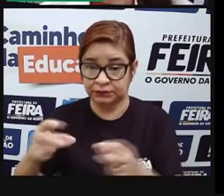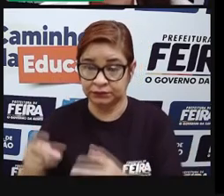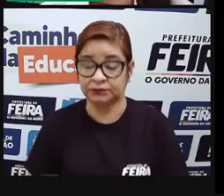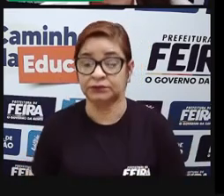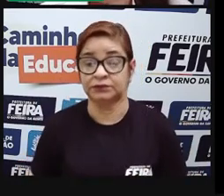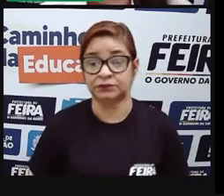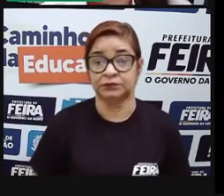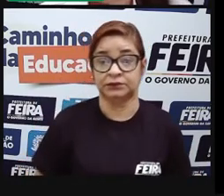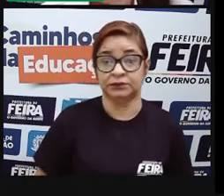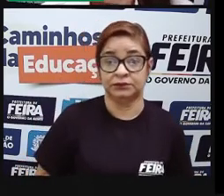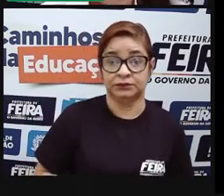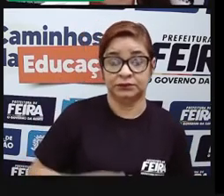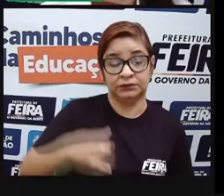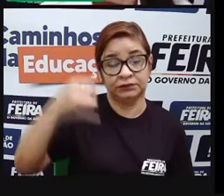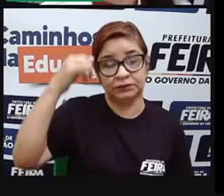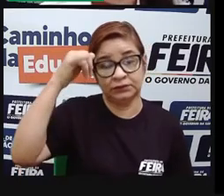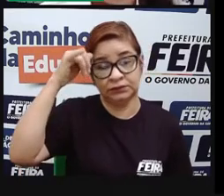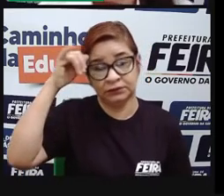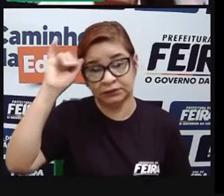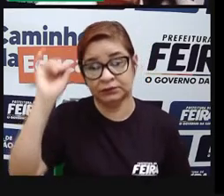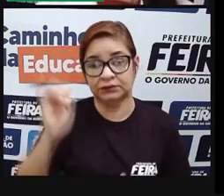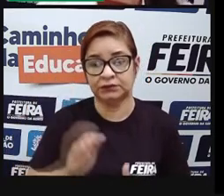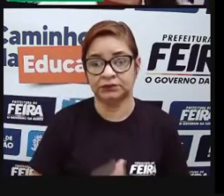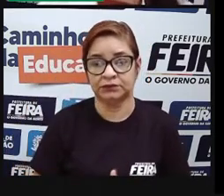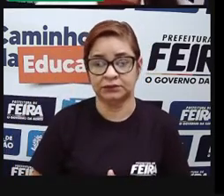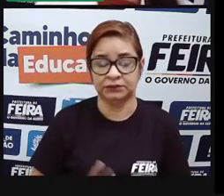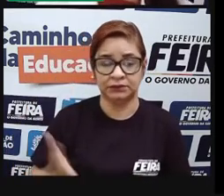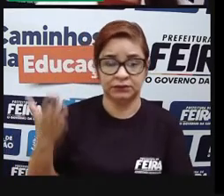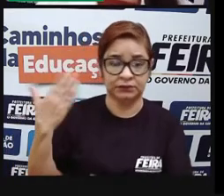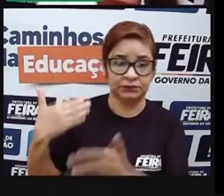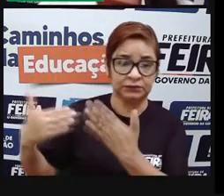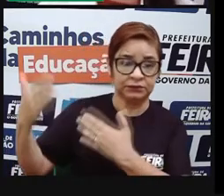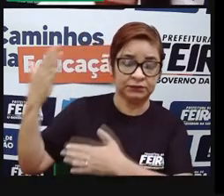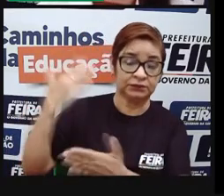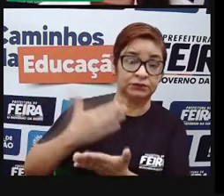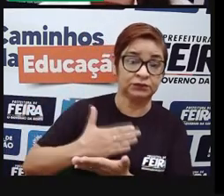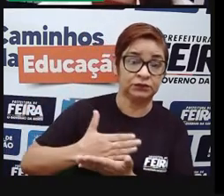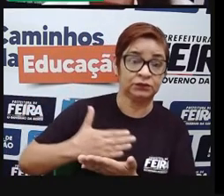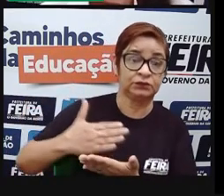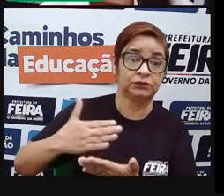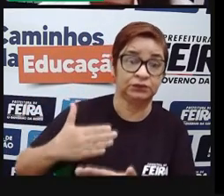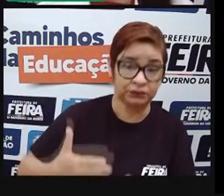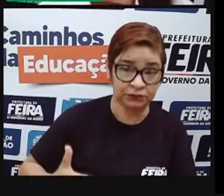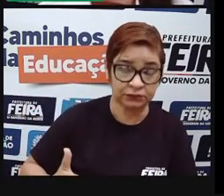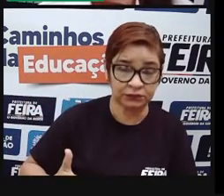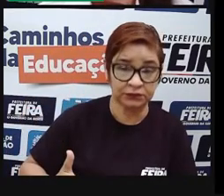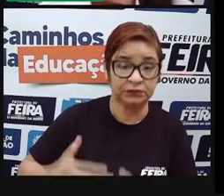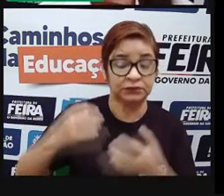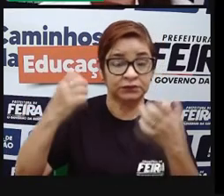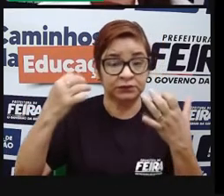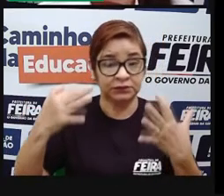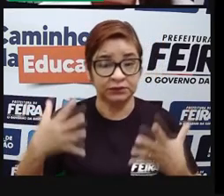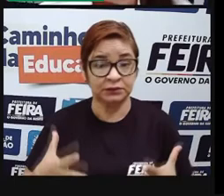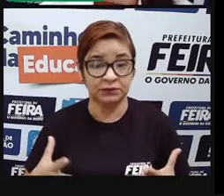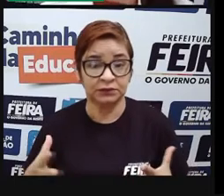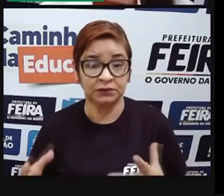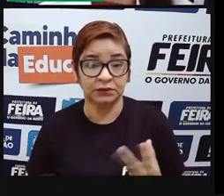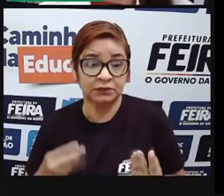pecuária né que remete a sua Fundação então origem da nossa cidade diz muito né da